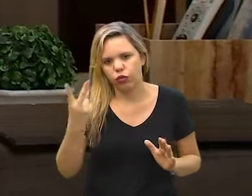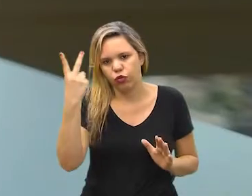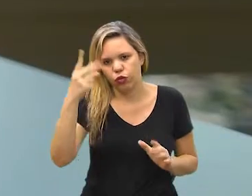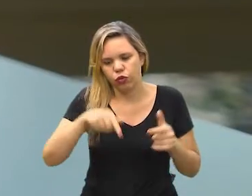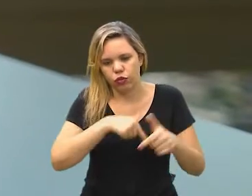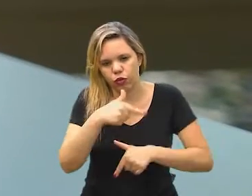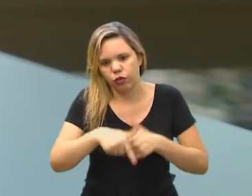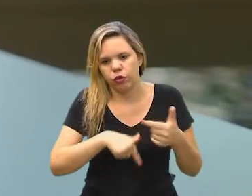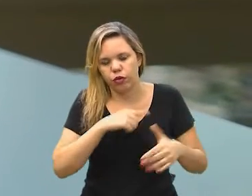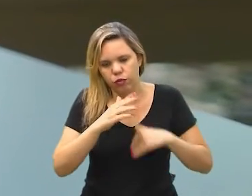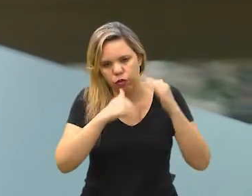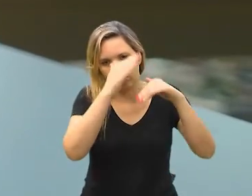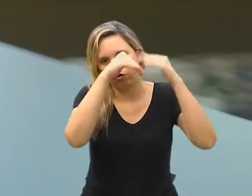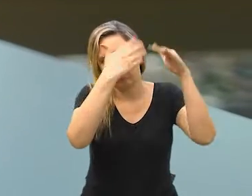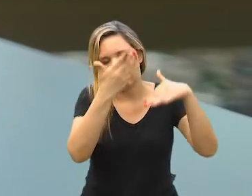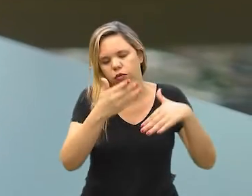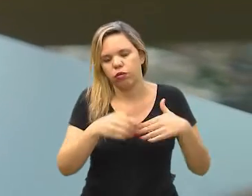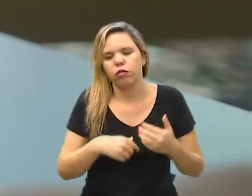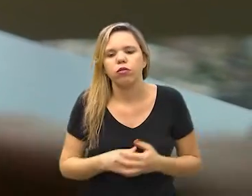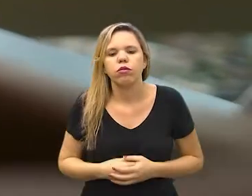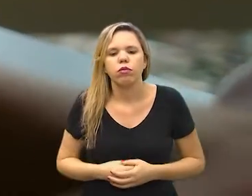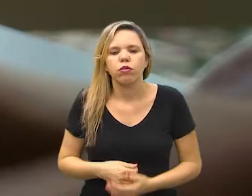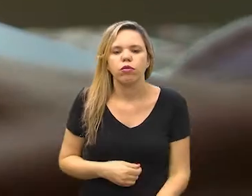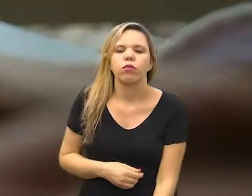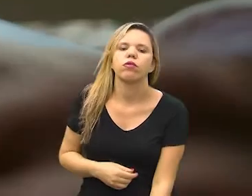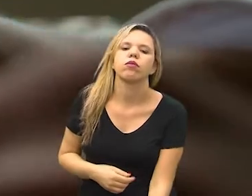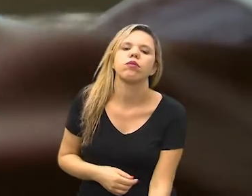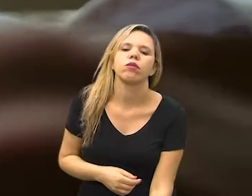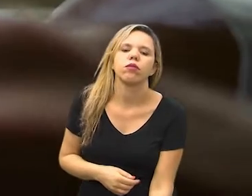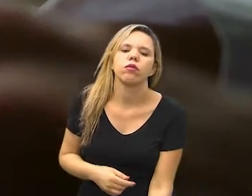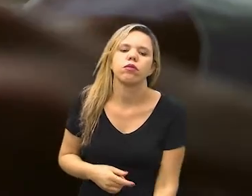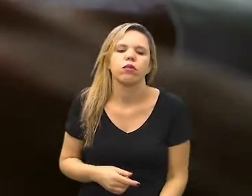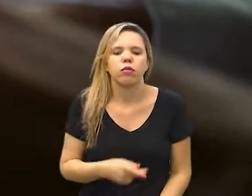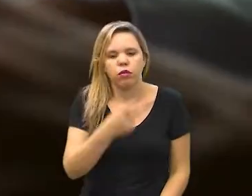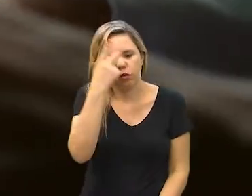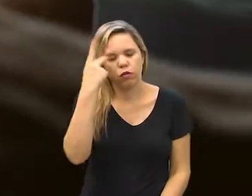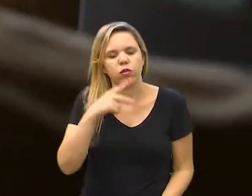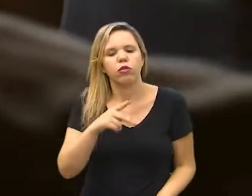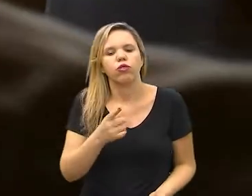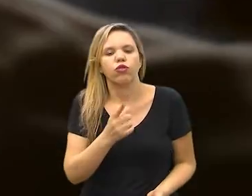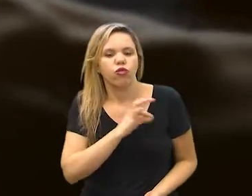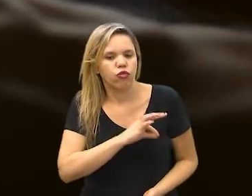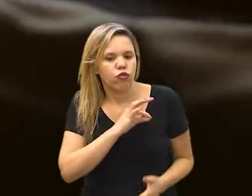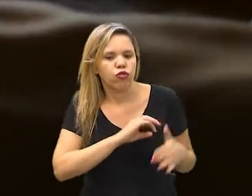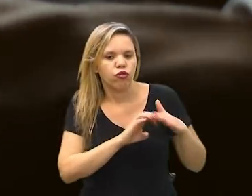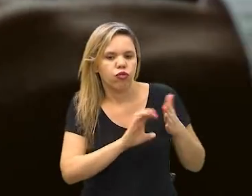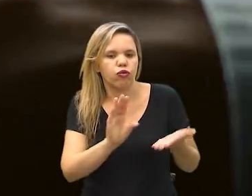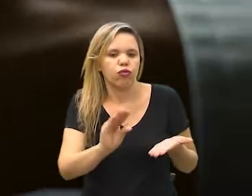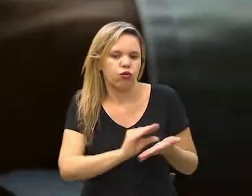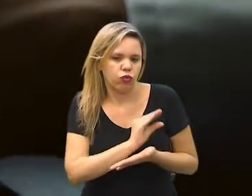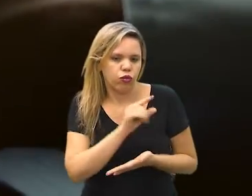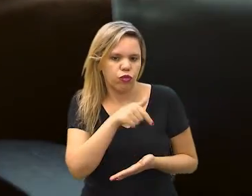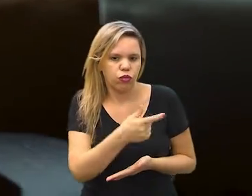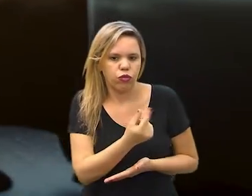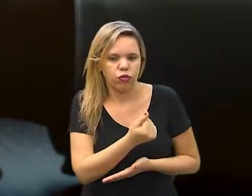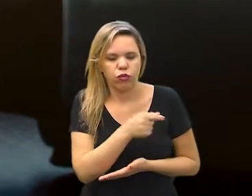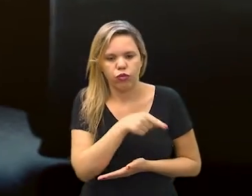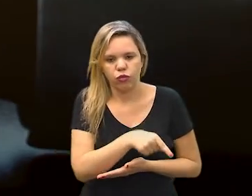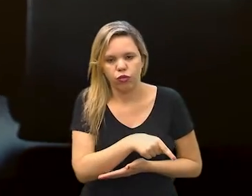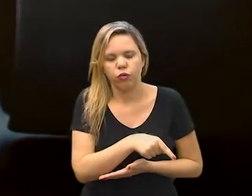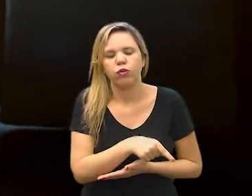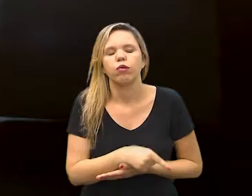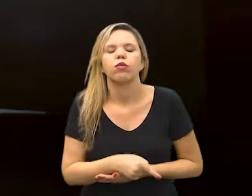pelo trabalho que ele está desenvolvendo. Então, ele recebe o dinheiro da empresa e com esse dinheiro